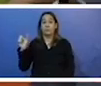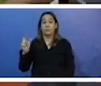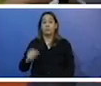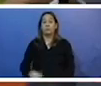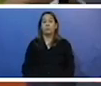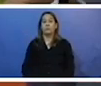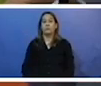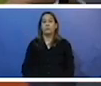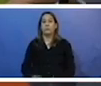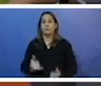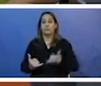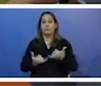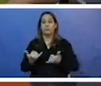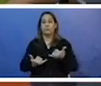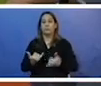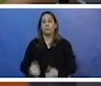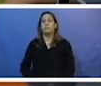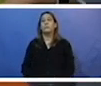Brinquedo.